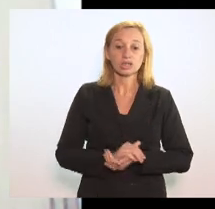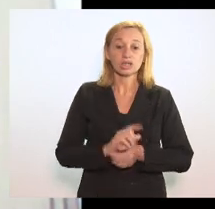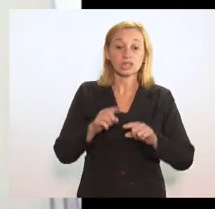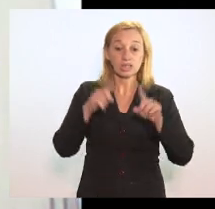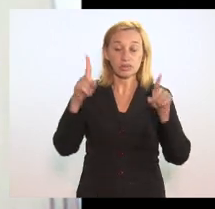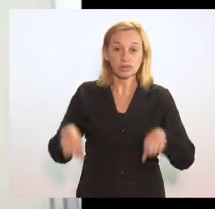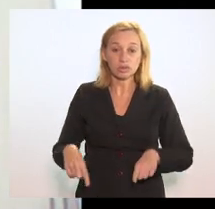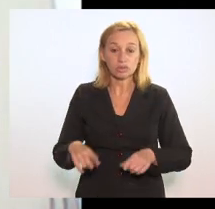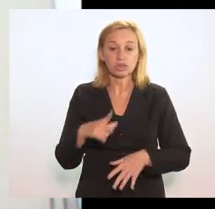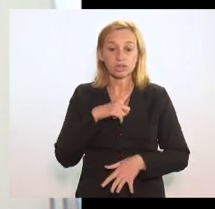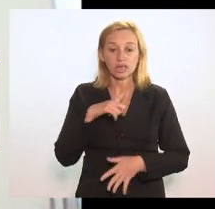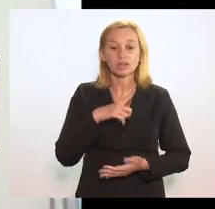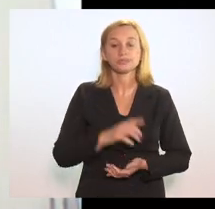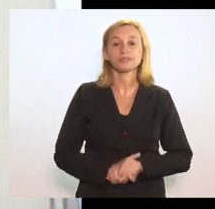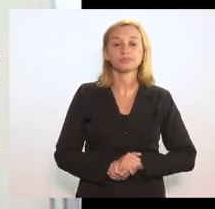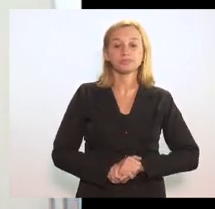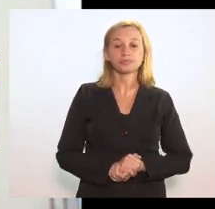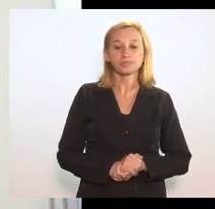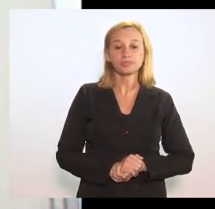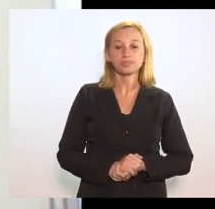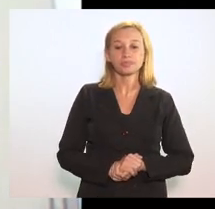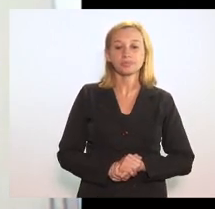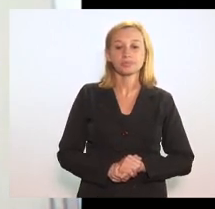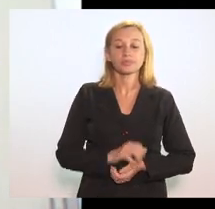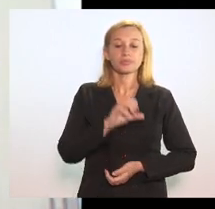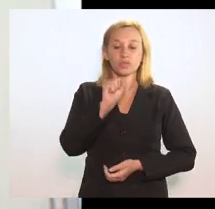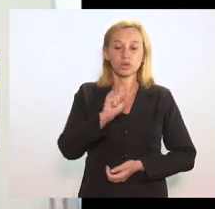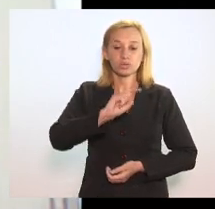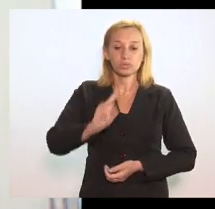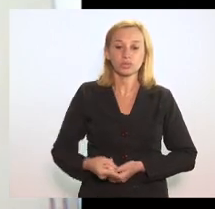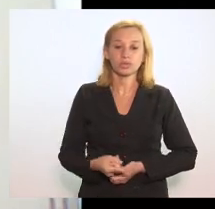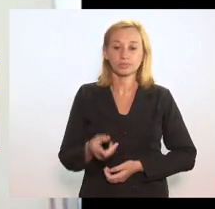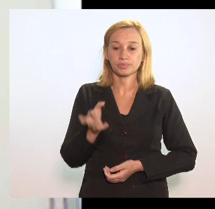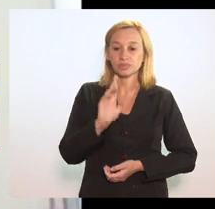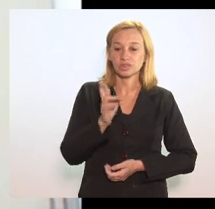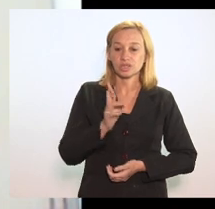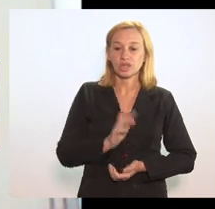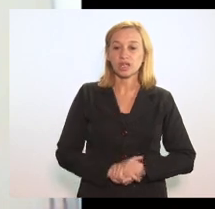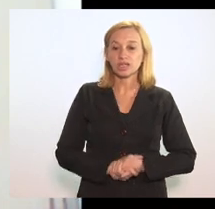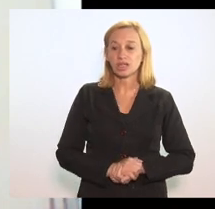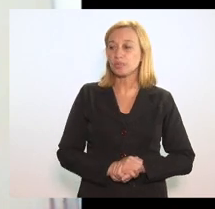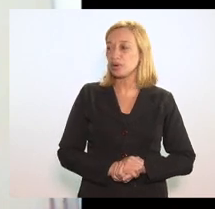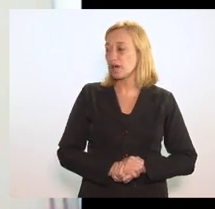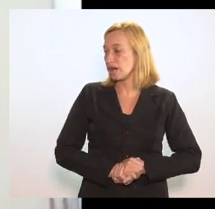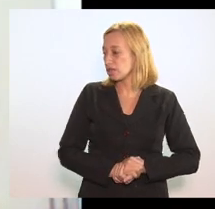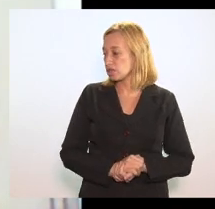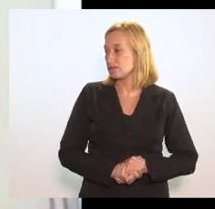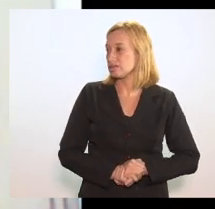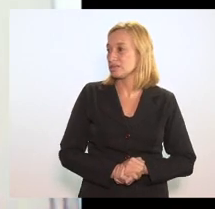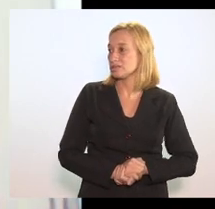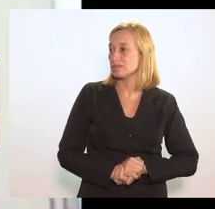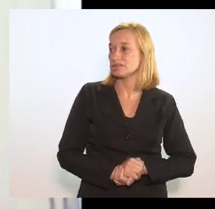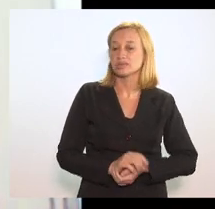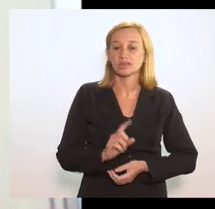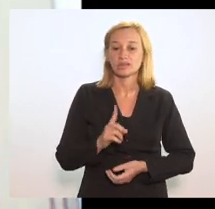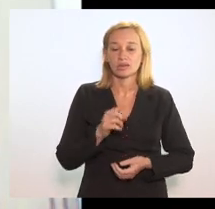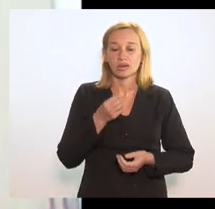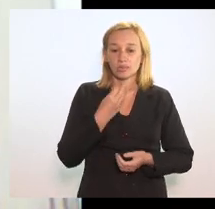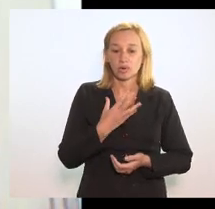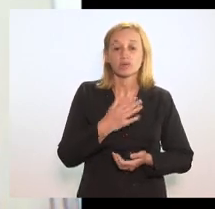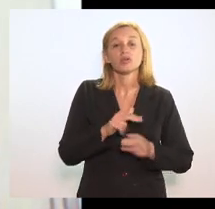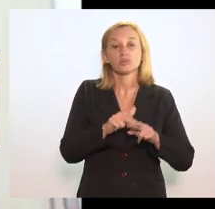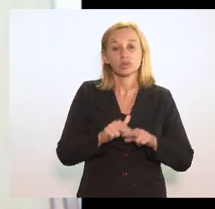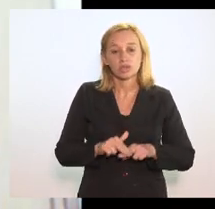servidores tenham renda de até R$ 8.000, possam ser beneficiados. Não nos parece o mais adequado. Então, por